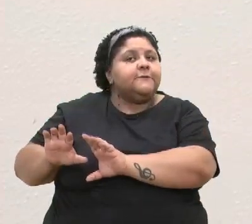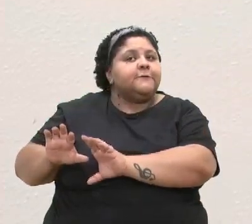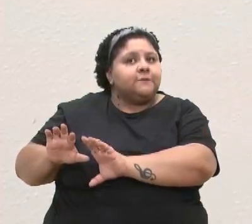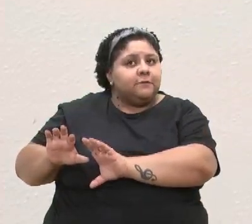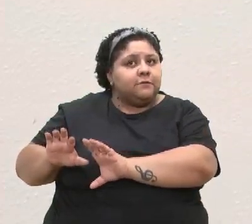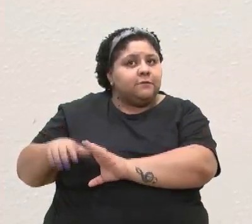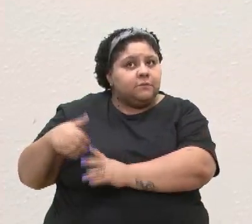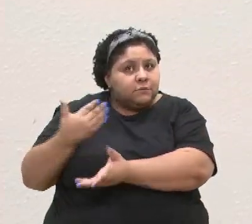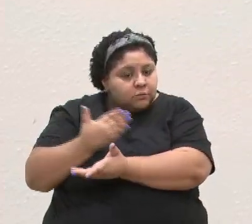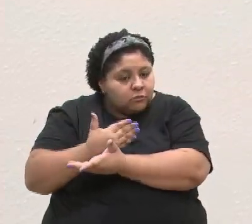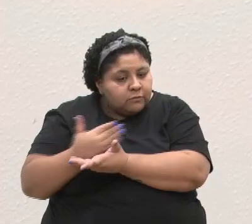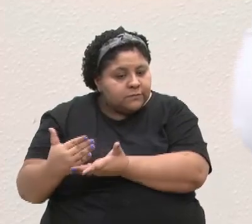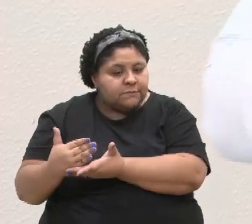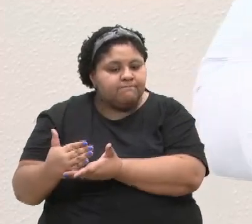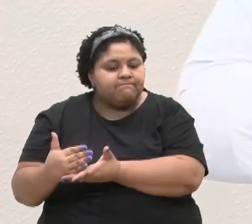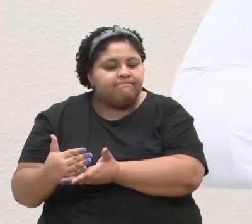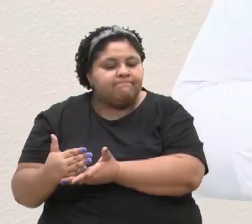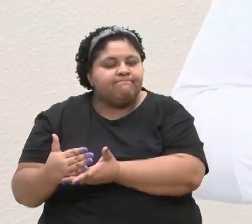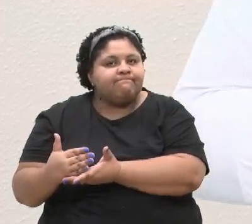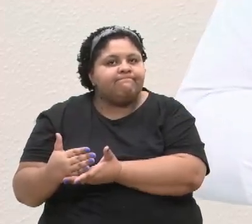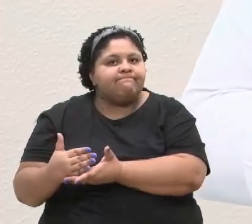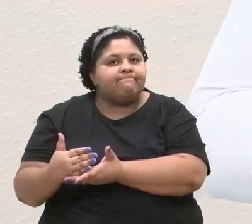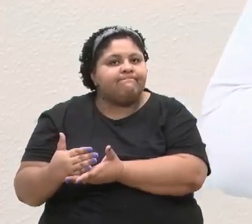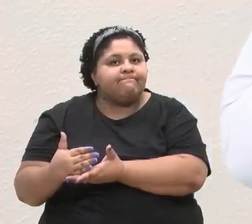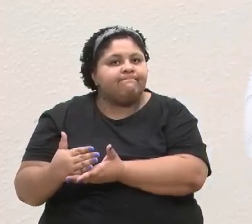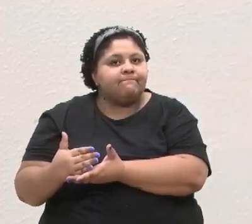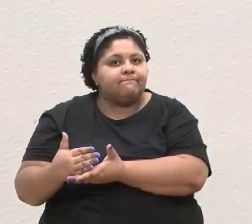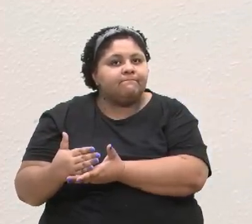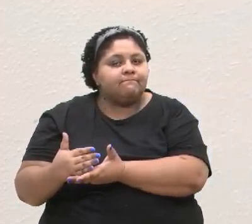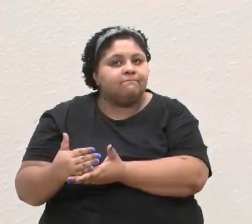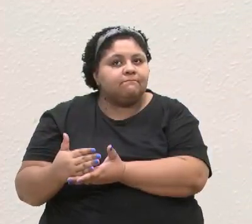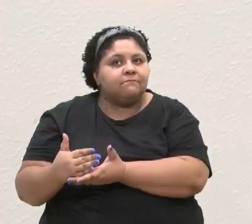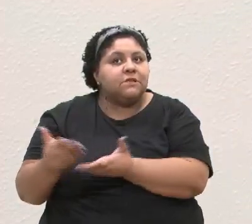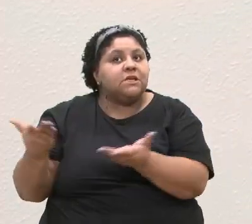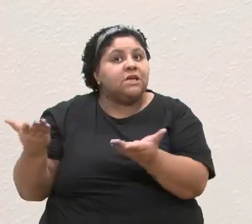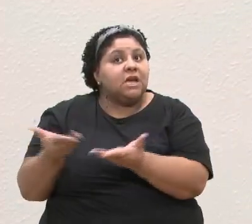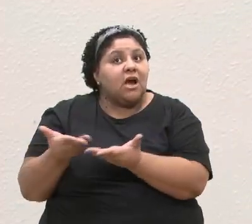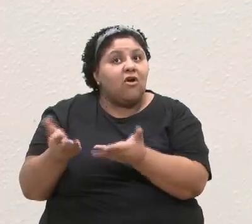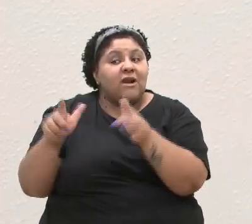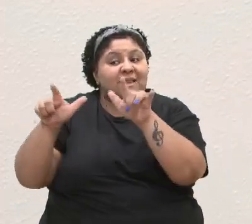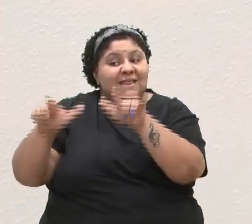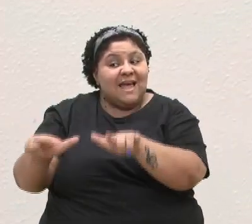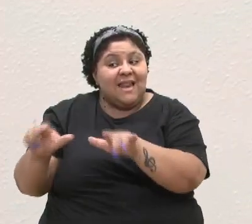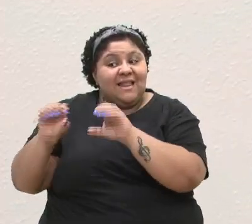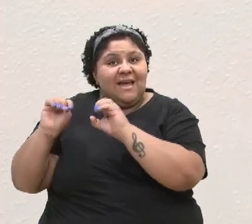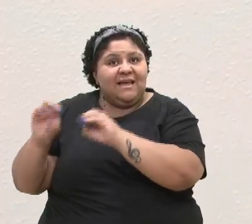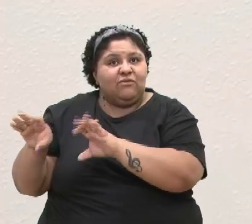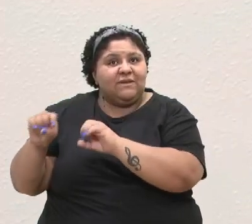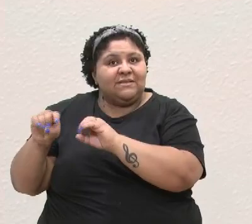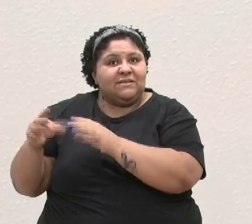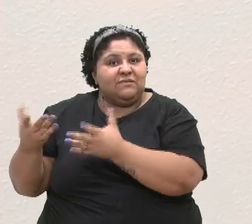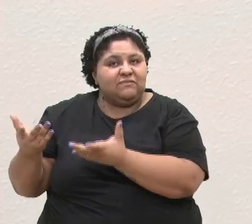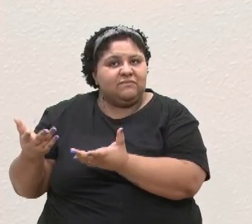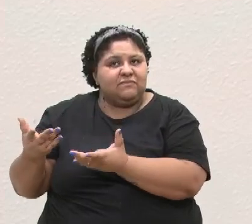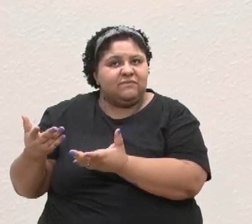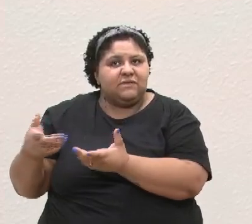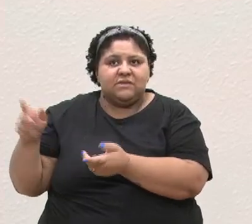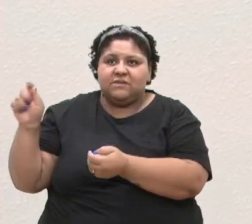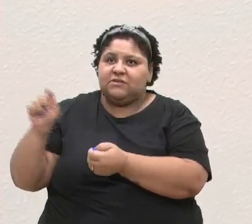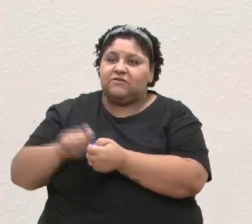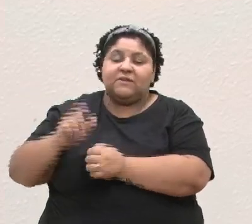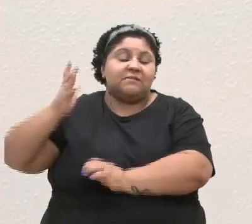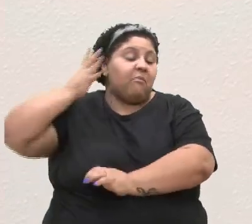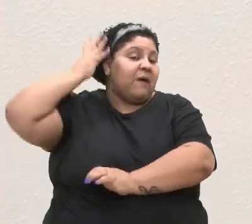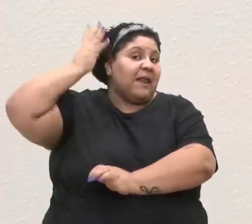contrariedade começaram a aparecer. E justamente na área da educação, onde fazem